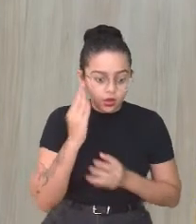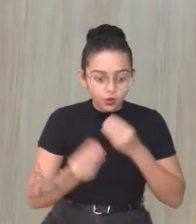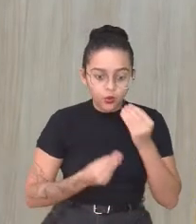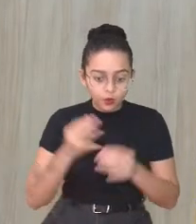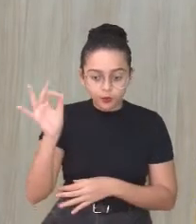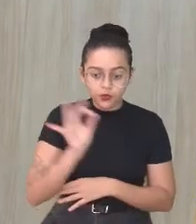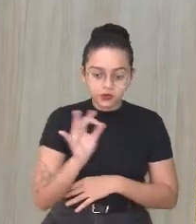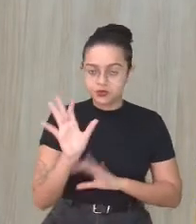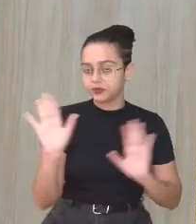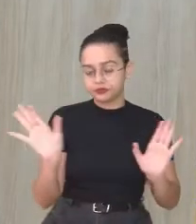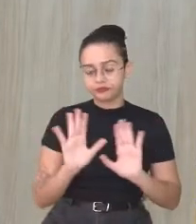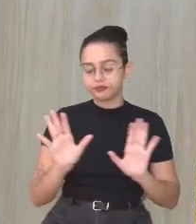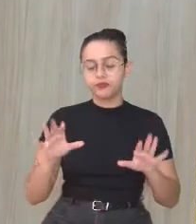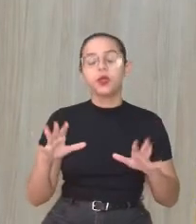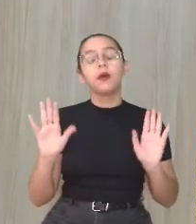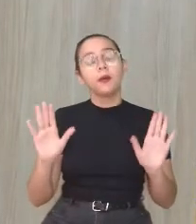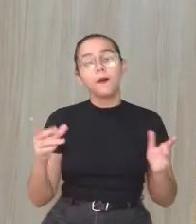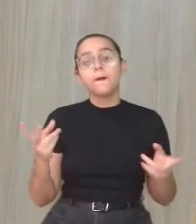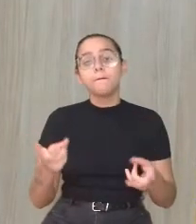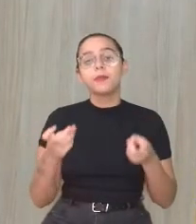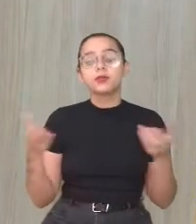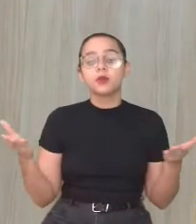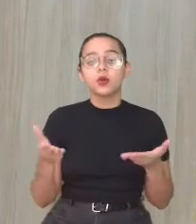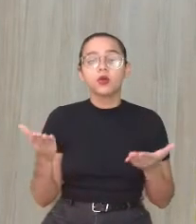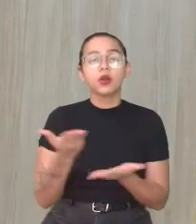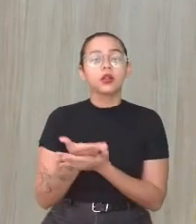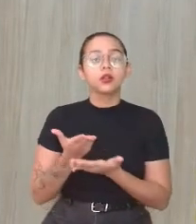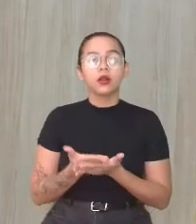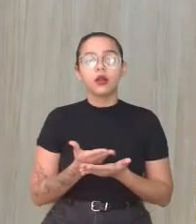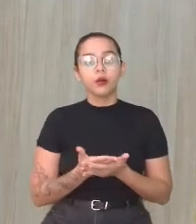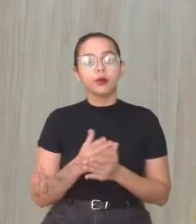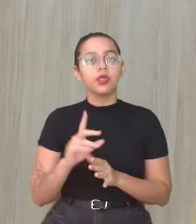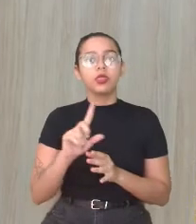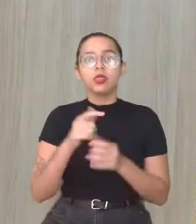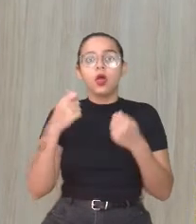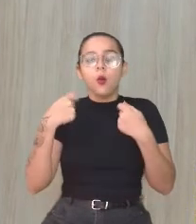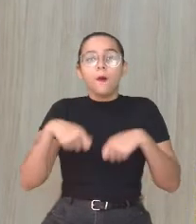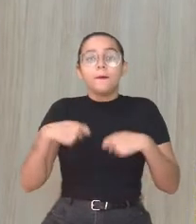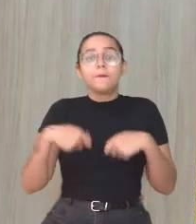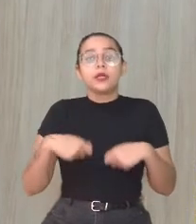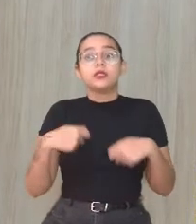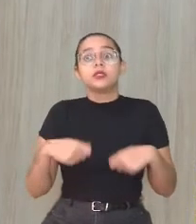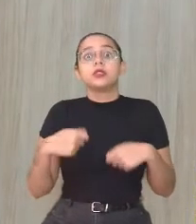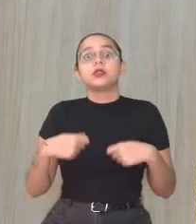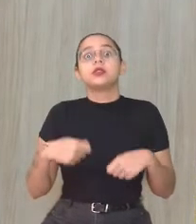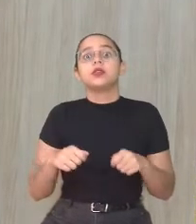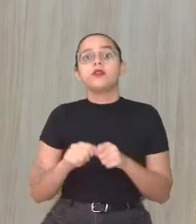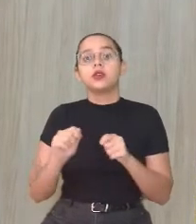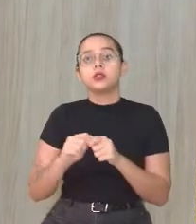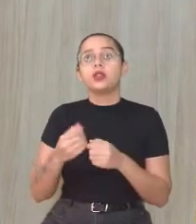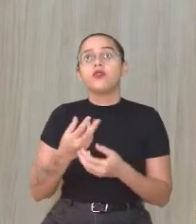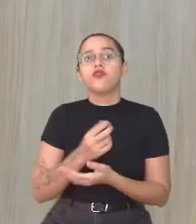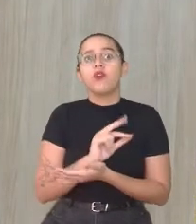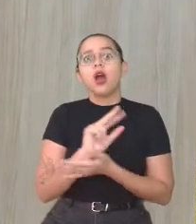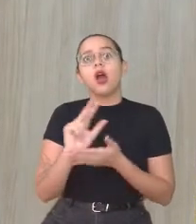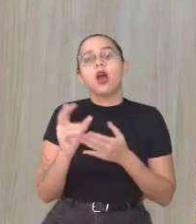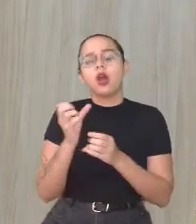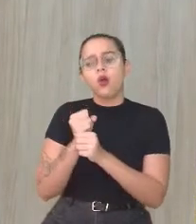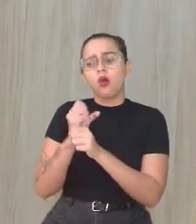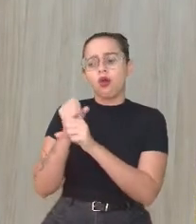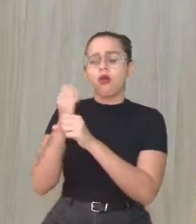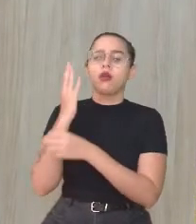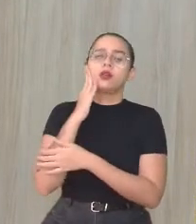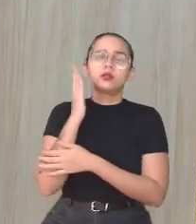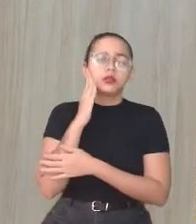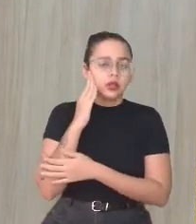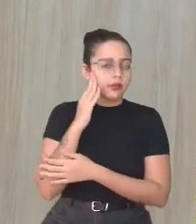A gente vai perceber isso nas nossas aulas nesse bimestre, que a gente não necessariamente precisa estar fazendo um monte de conta para